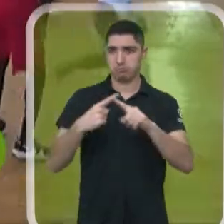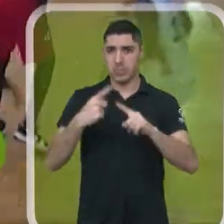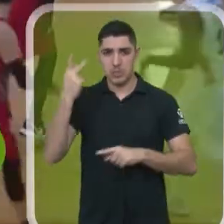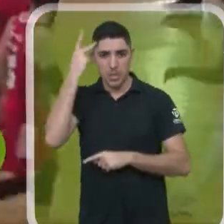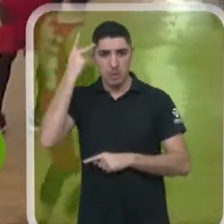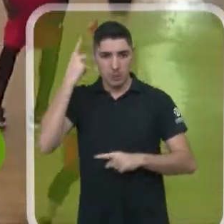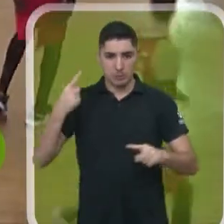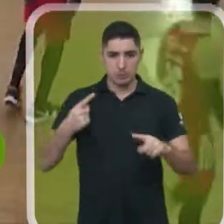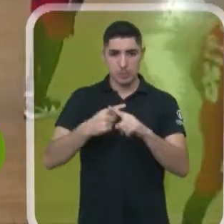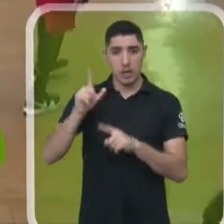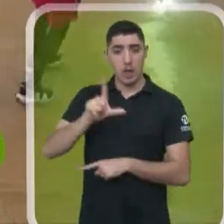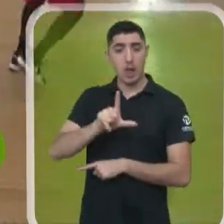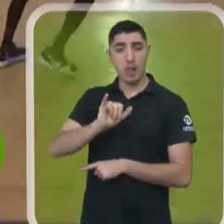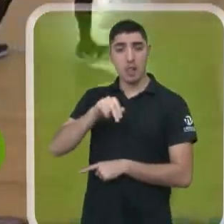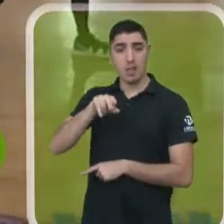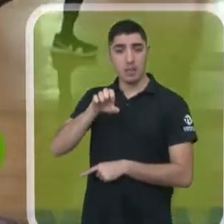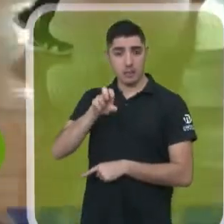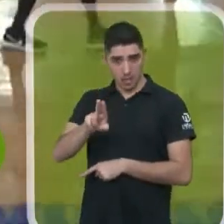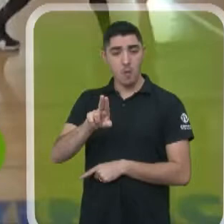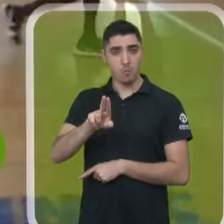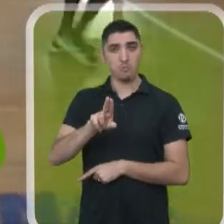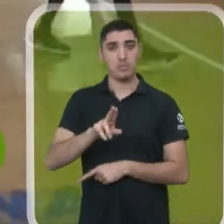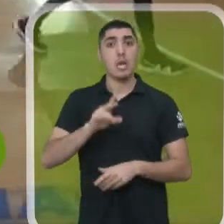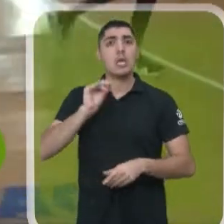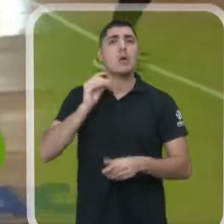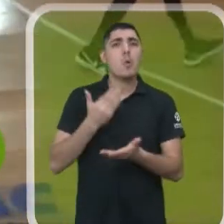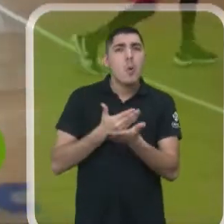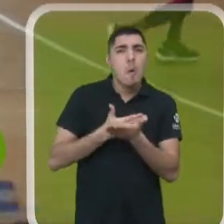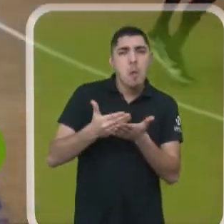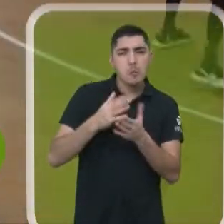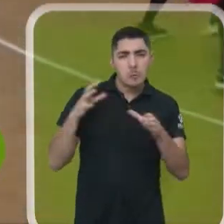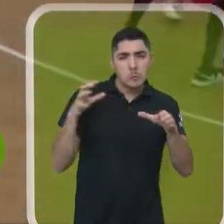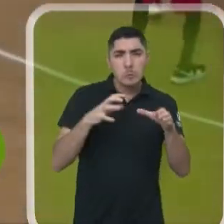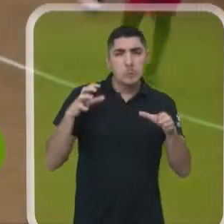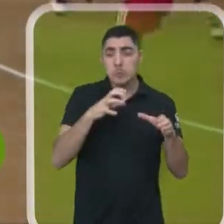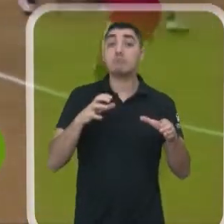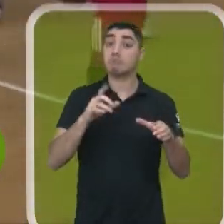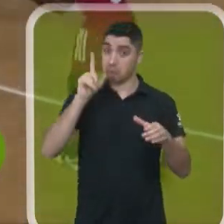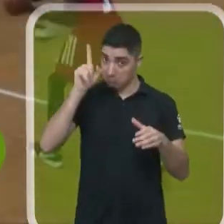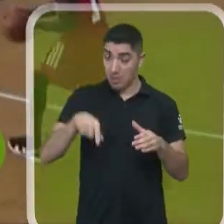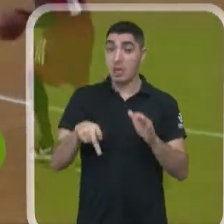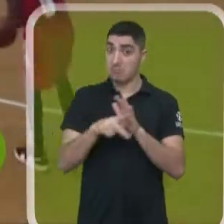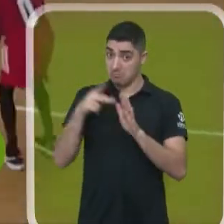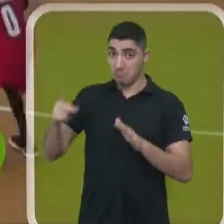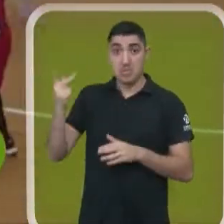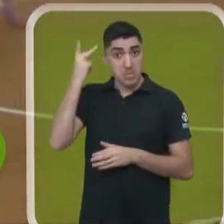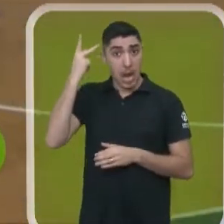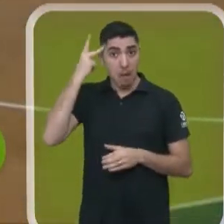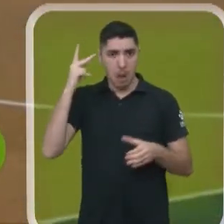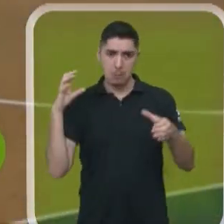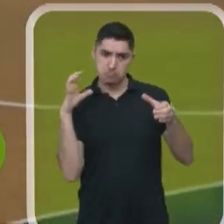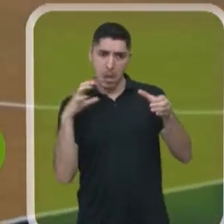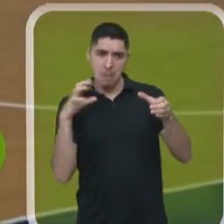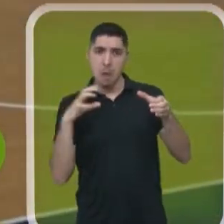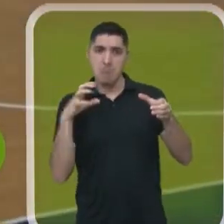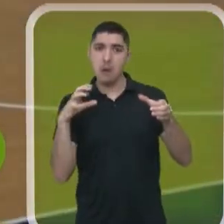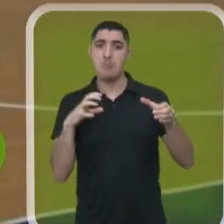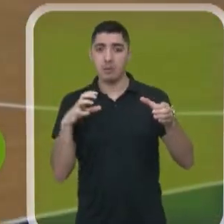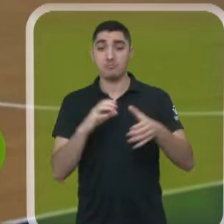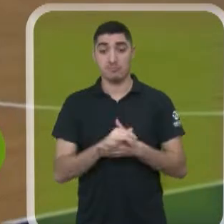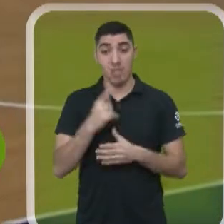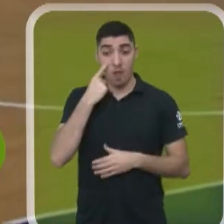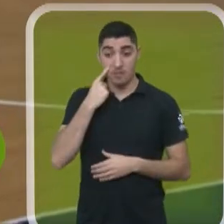se enfrentaram no ginásio Lineu de Moura e quem começou com tudo foram os atuais campeões Paulista e da Champions League das